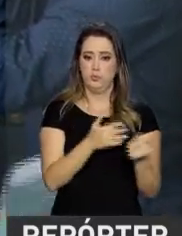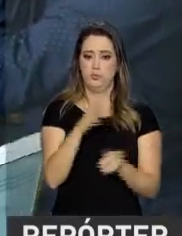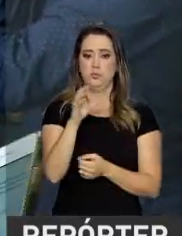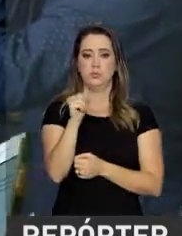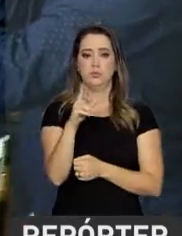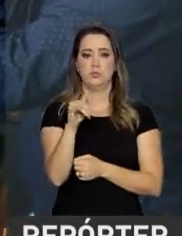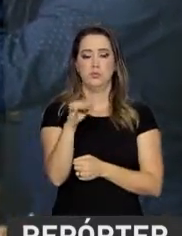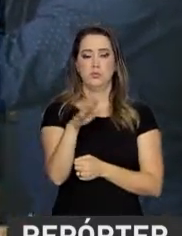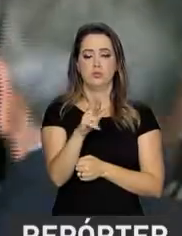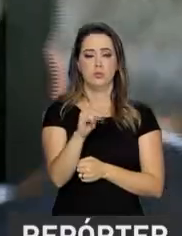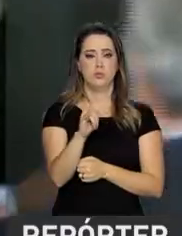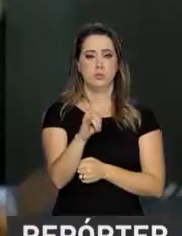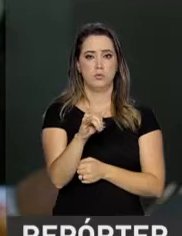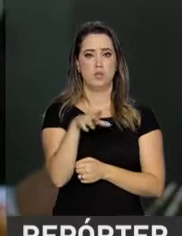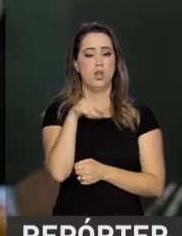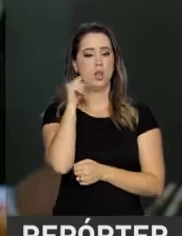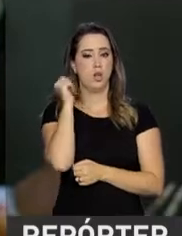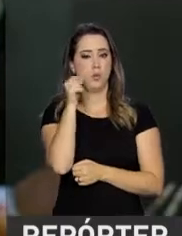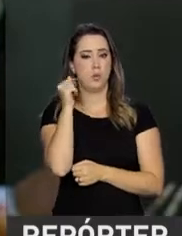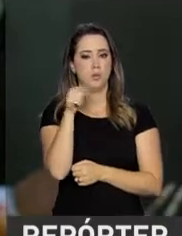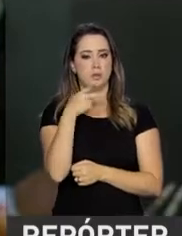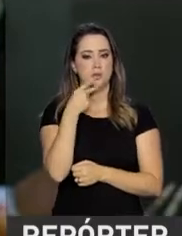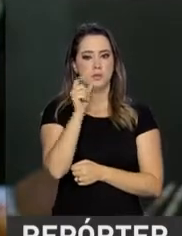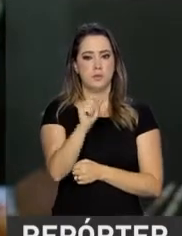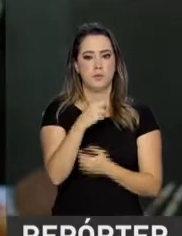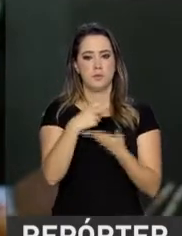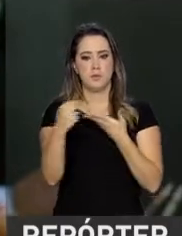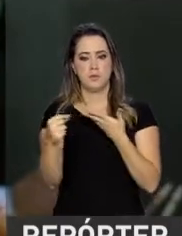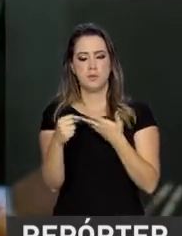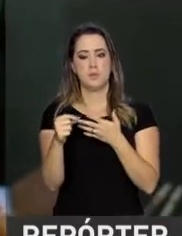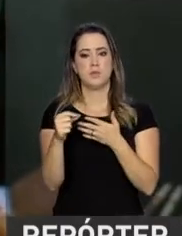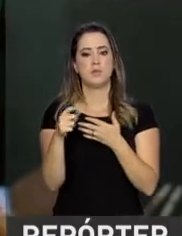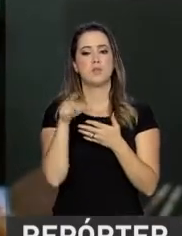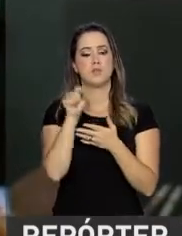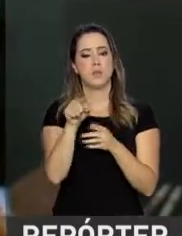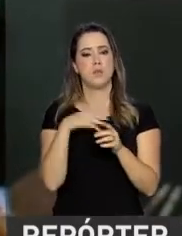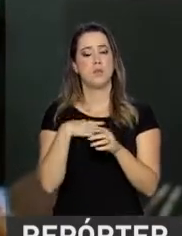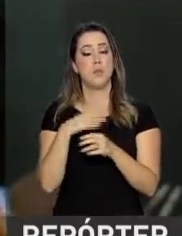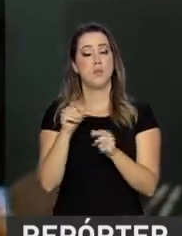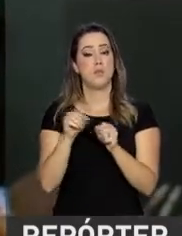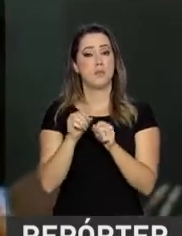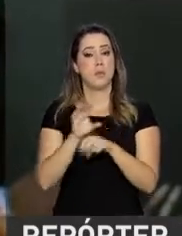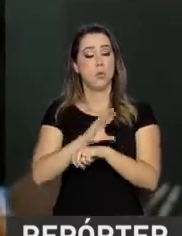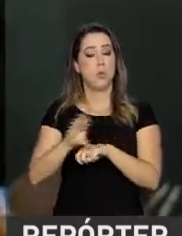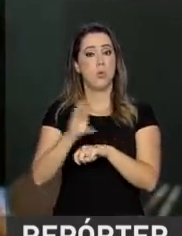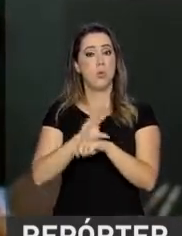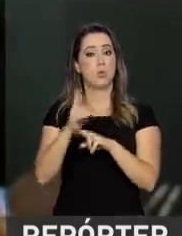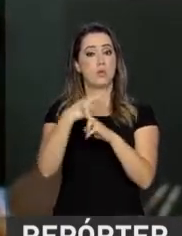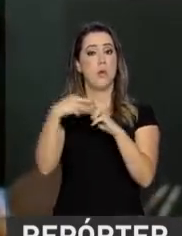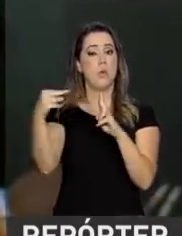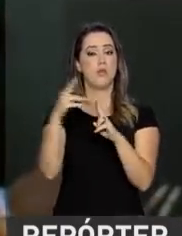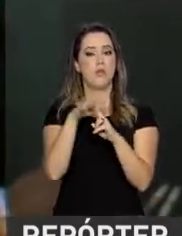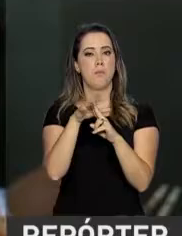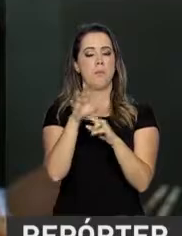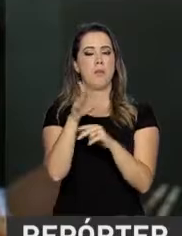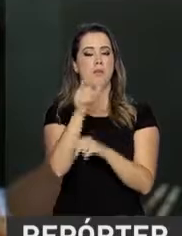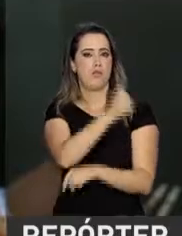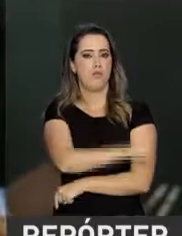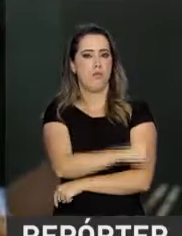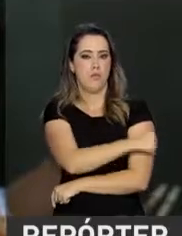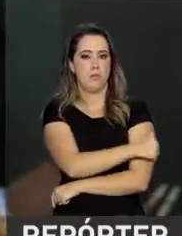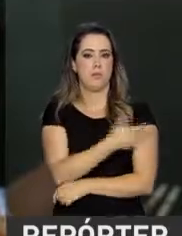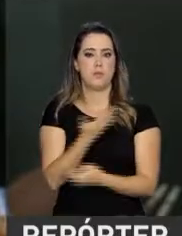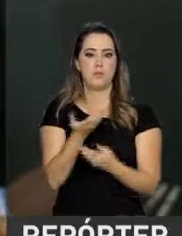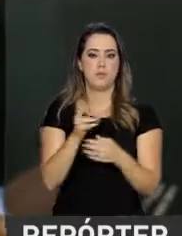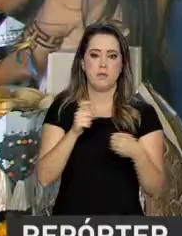xocó de alagoas ele conta que deixou a aldeia para cursar enfermagem na universidade de brasília mas pretende voltar e